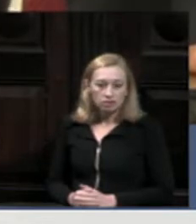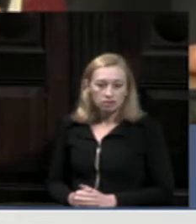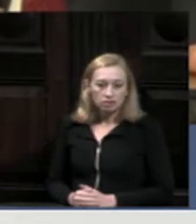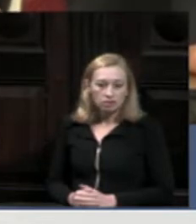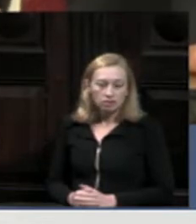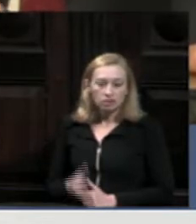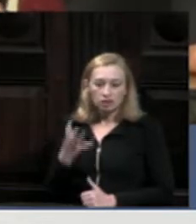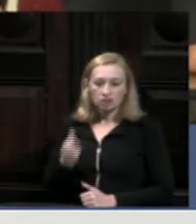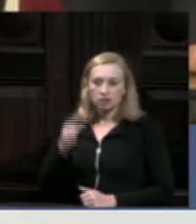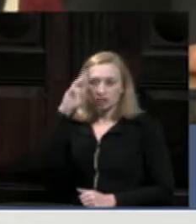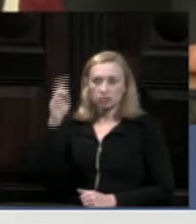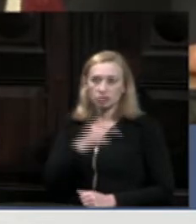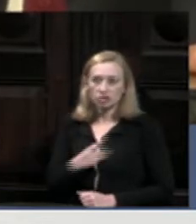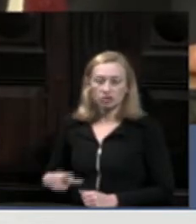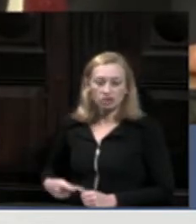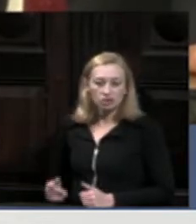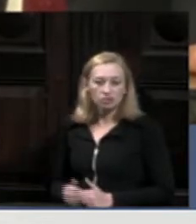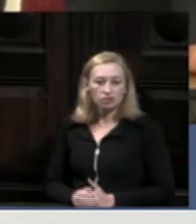Favorável, presidente.